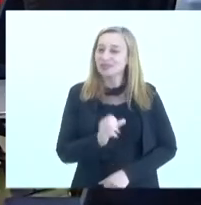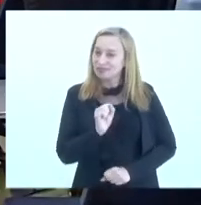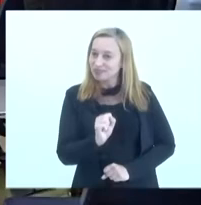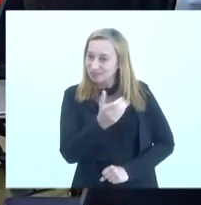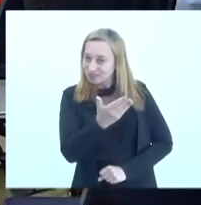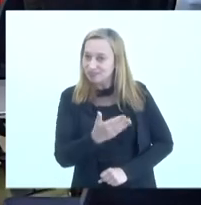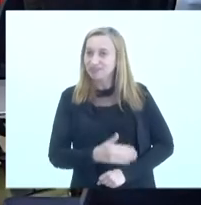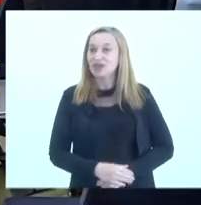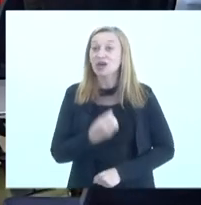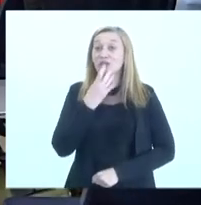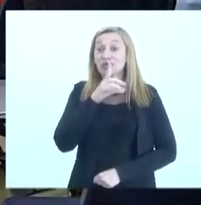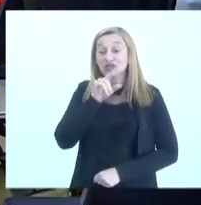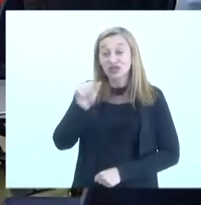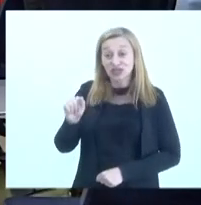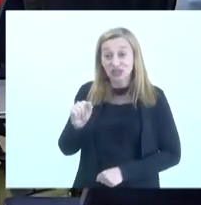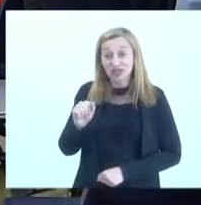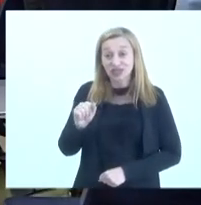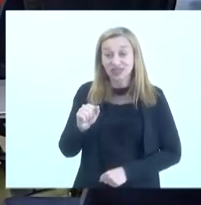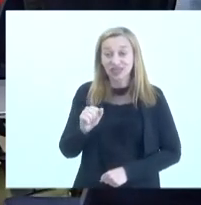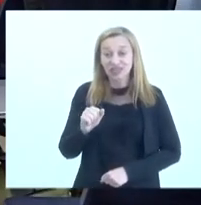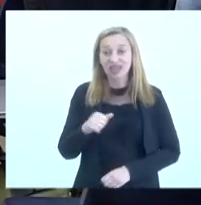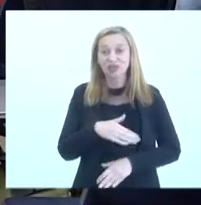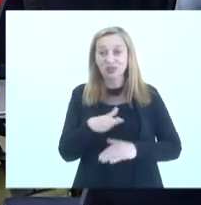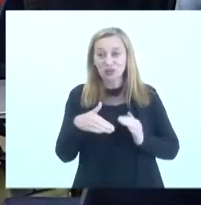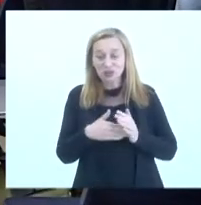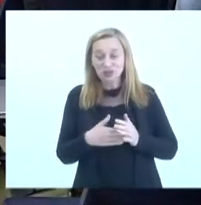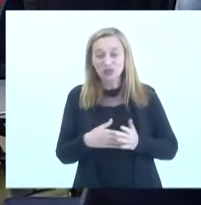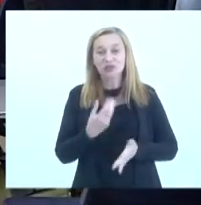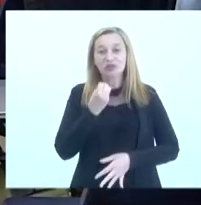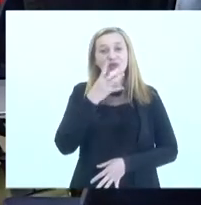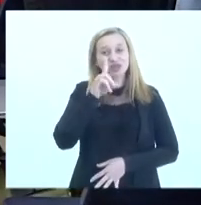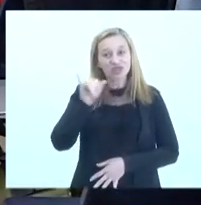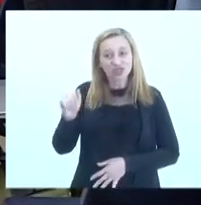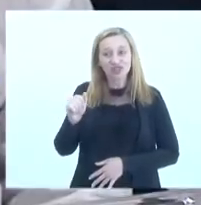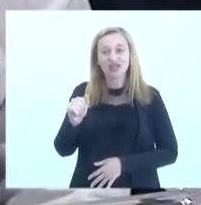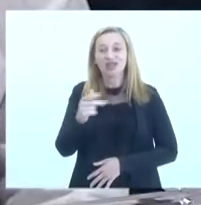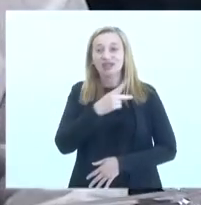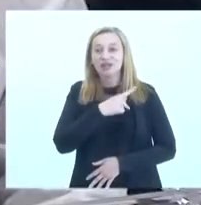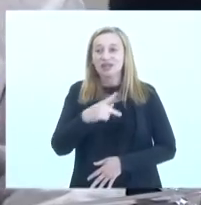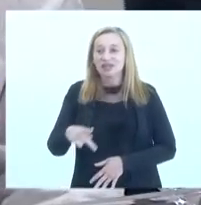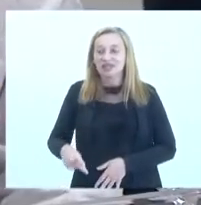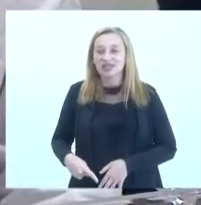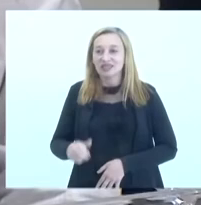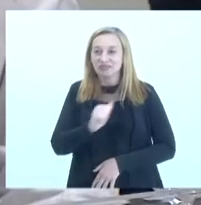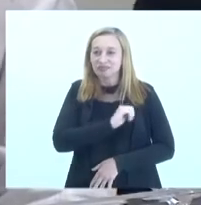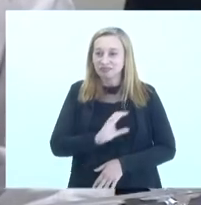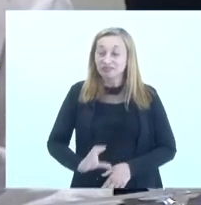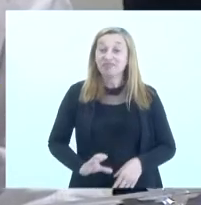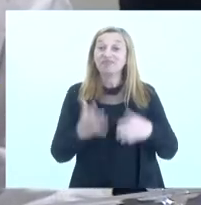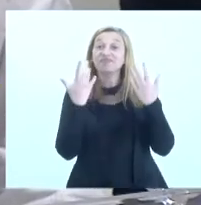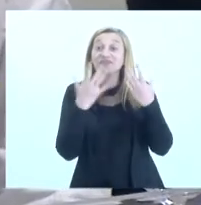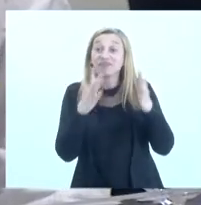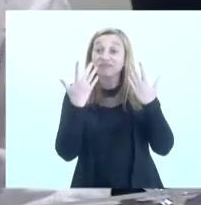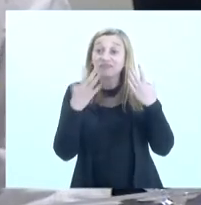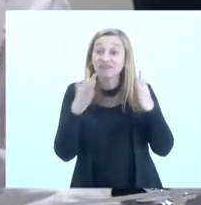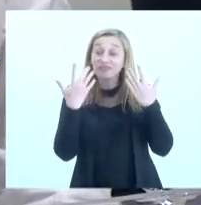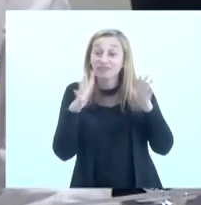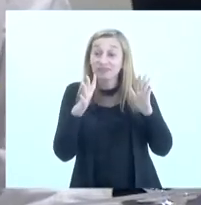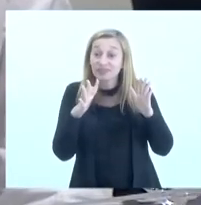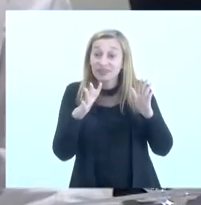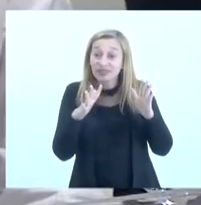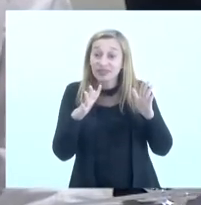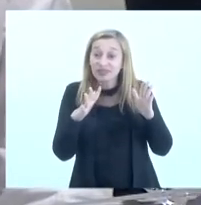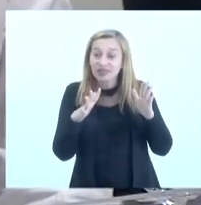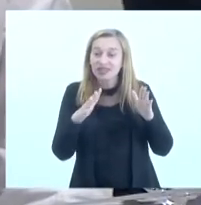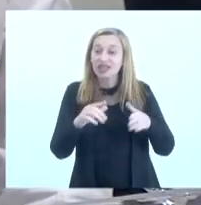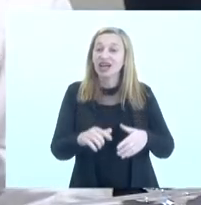Marcelo. Bom dia, senhoras e senhores. Bom dia, presidente André Siciliano. Quero parabenizar a belíssima gestão que